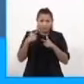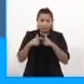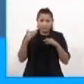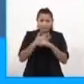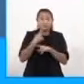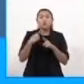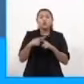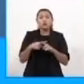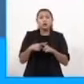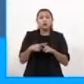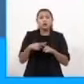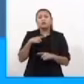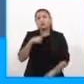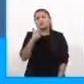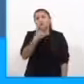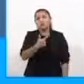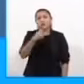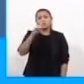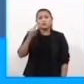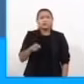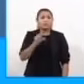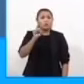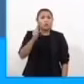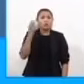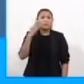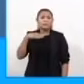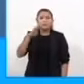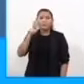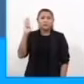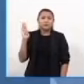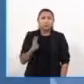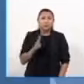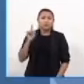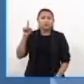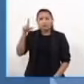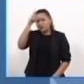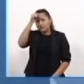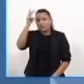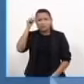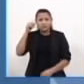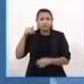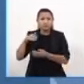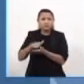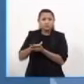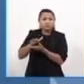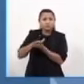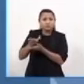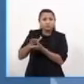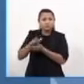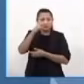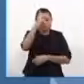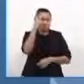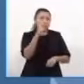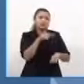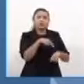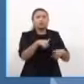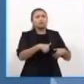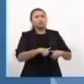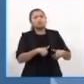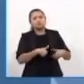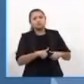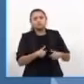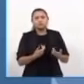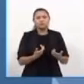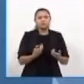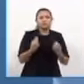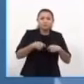Sabe por quê? Tem 2,8 bilhões de caixa na prefeitura acumulado e pessoas passando fome, necessidade,